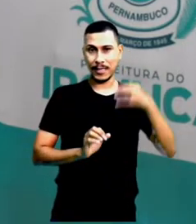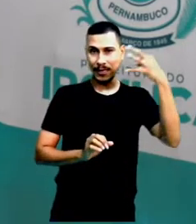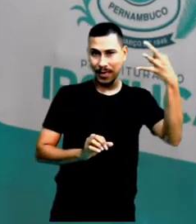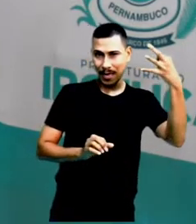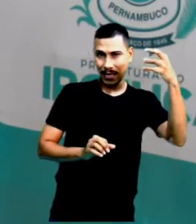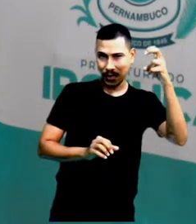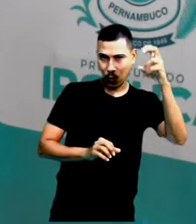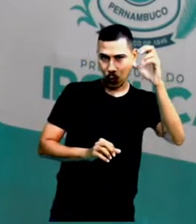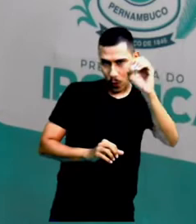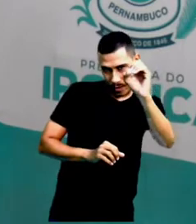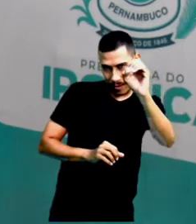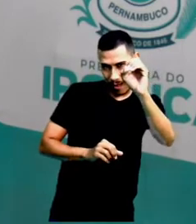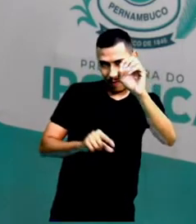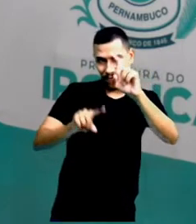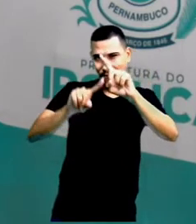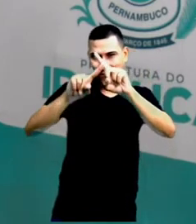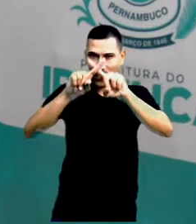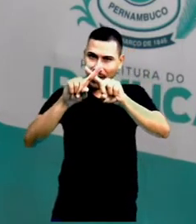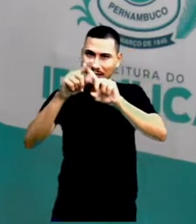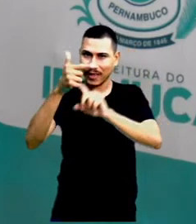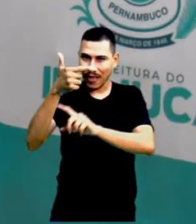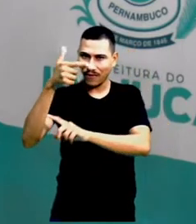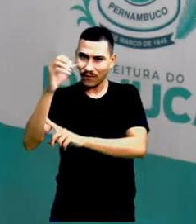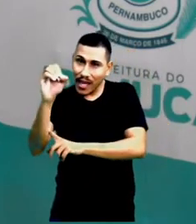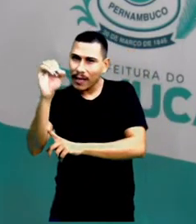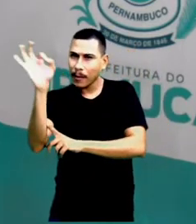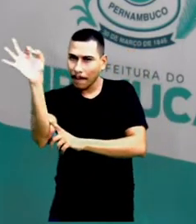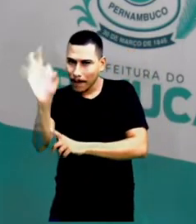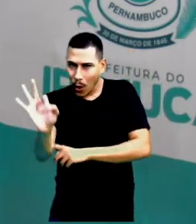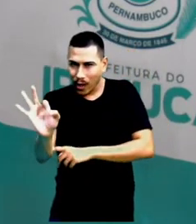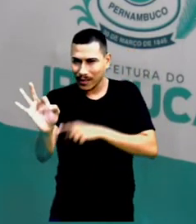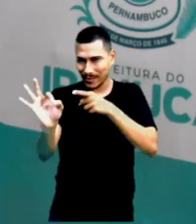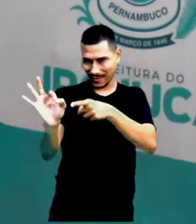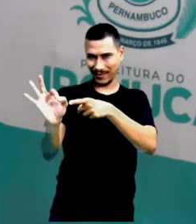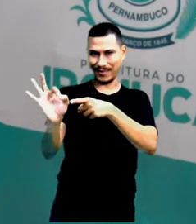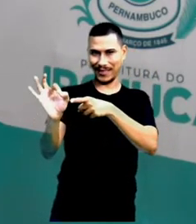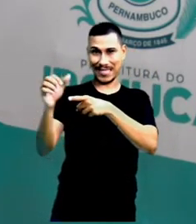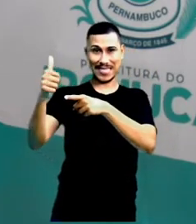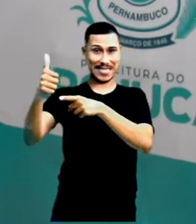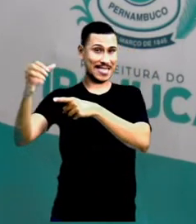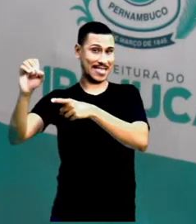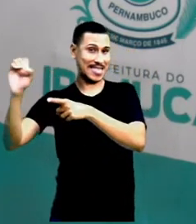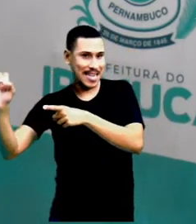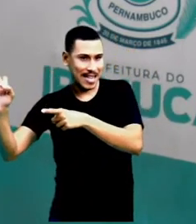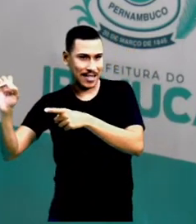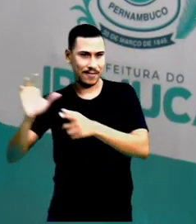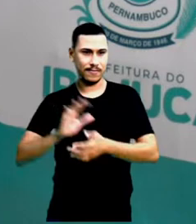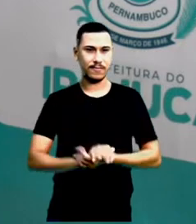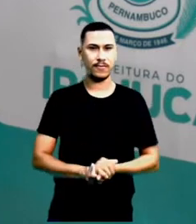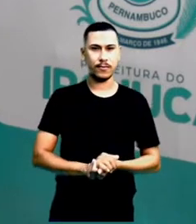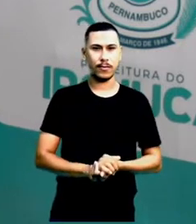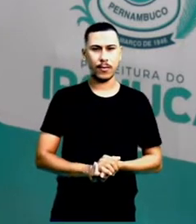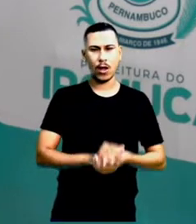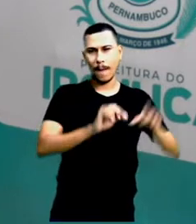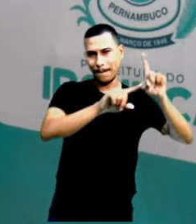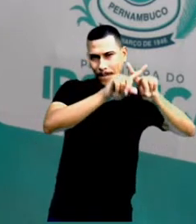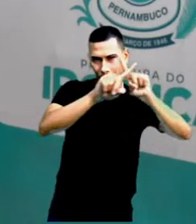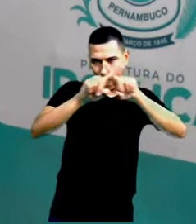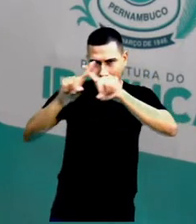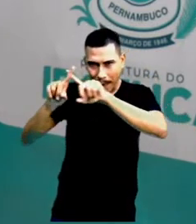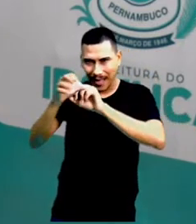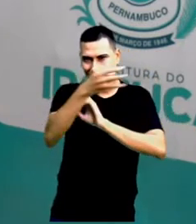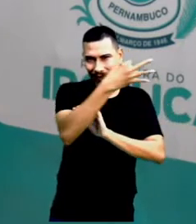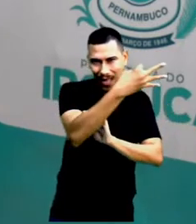350 x 20 por ce e olha aí vamos multiplicar trazer